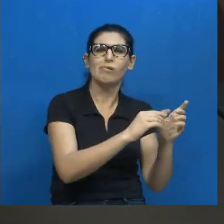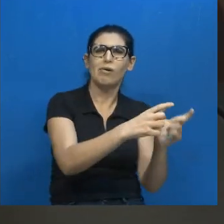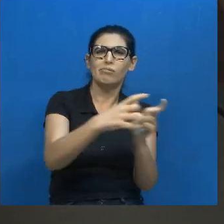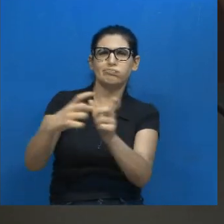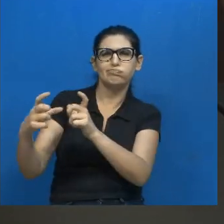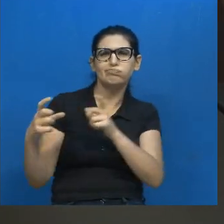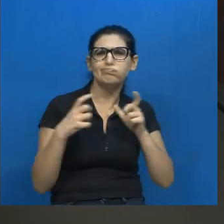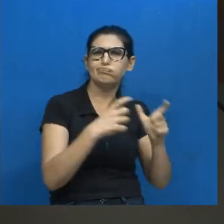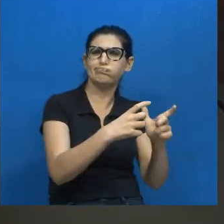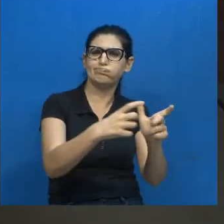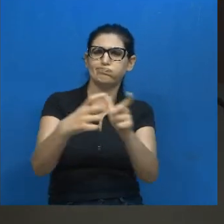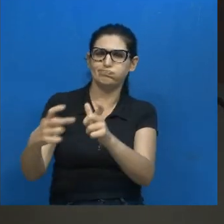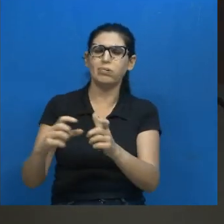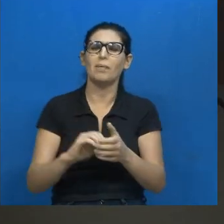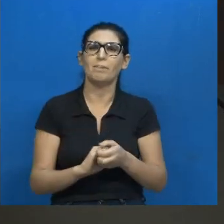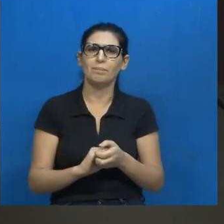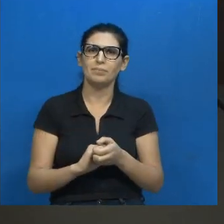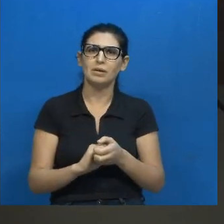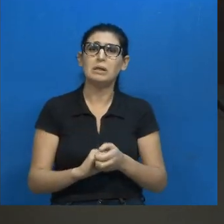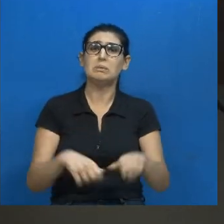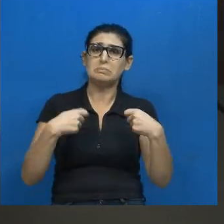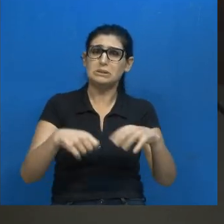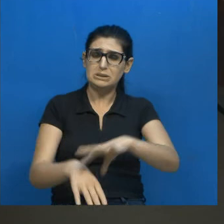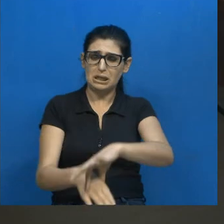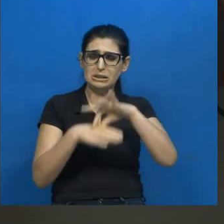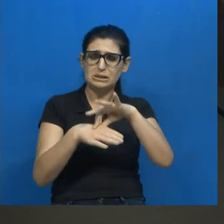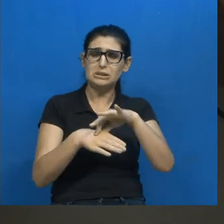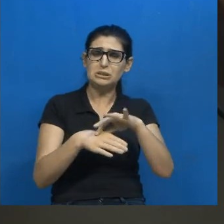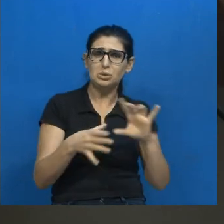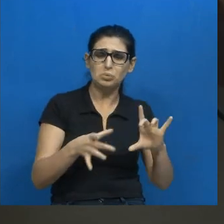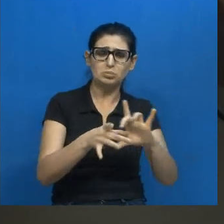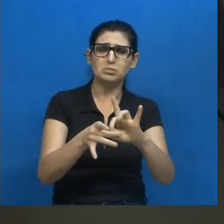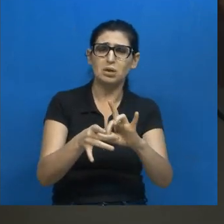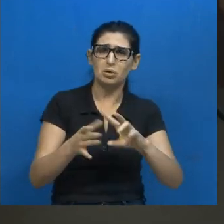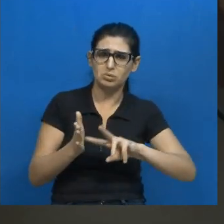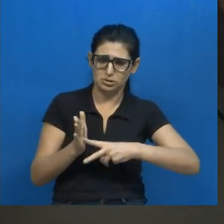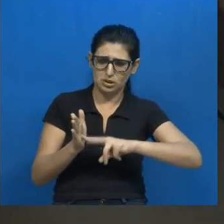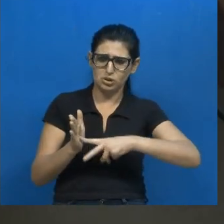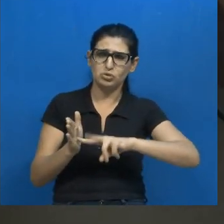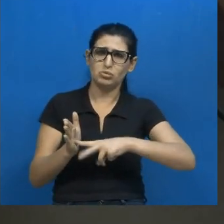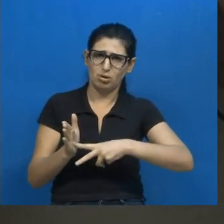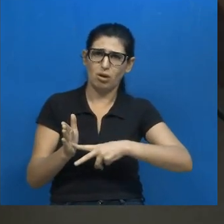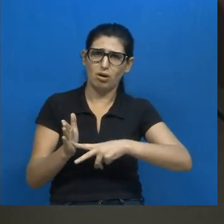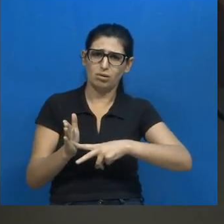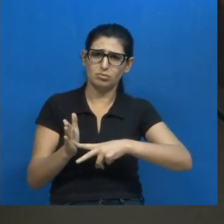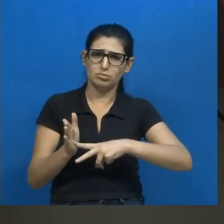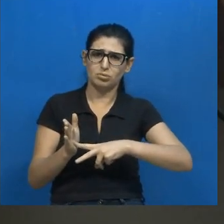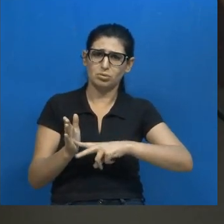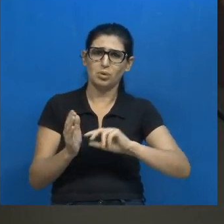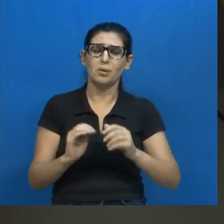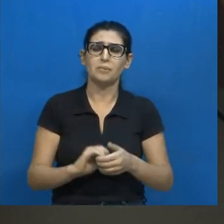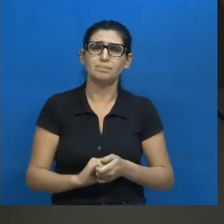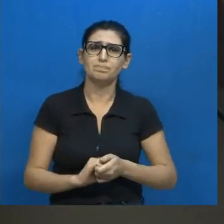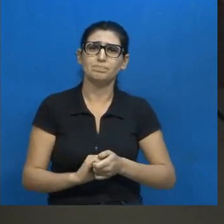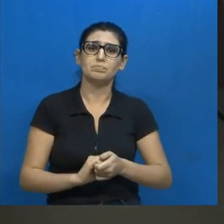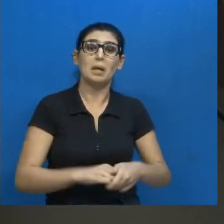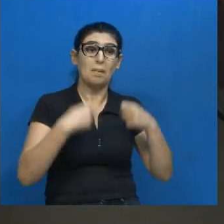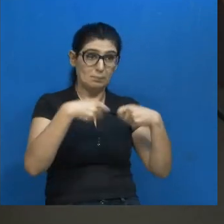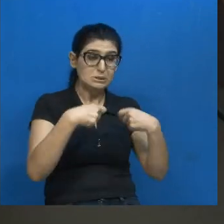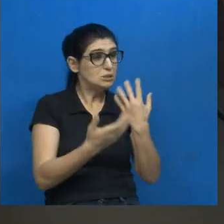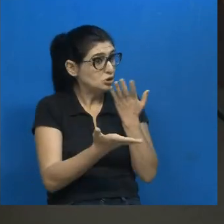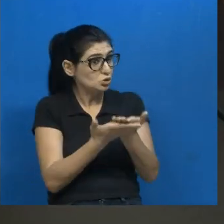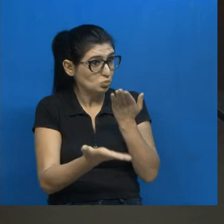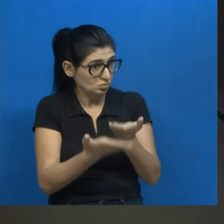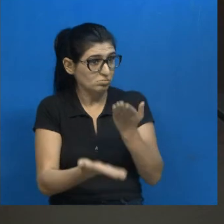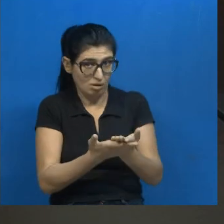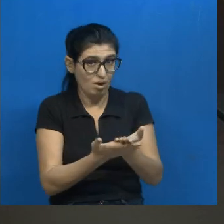para nós estar trazendo as lideranças aqui junto com o sindicato, para nós também, Rafael, você estudar alguma coisa e já poder